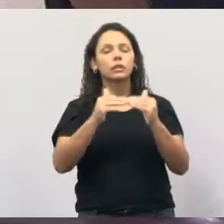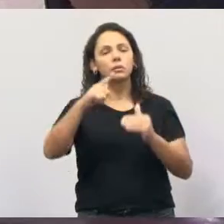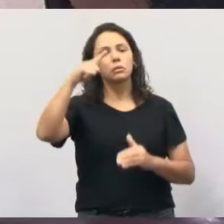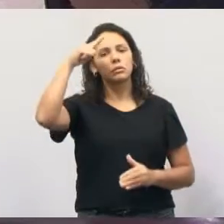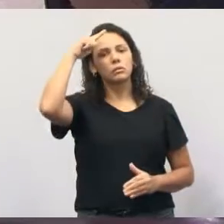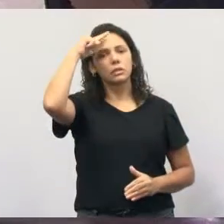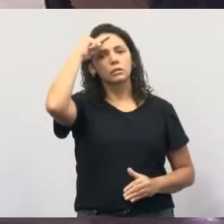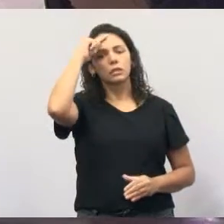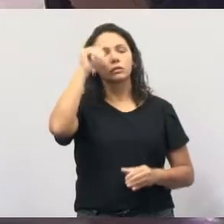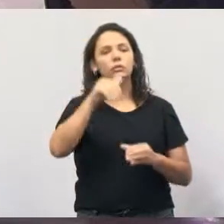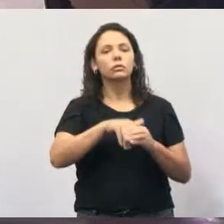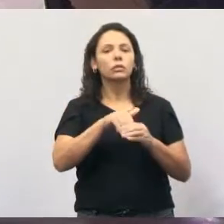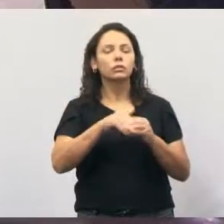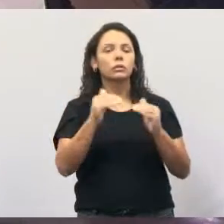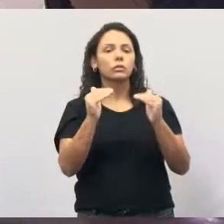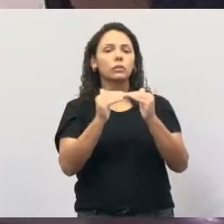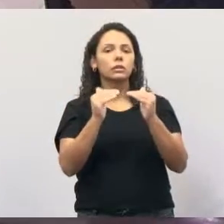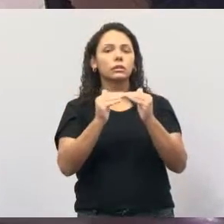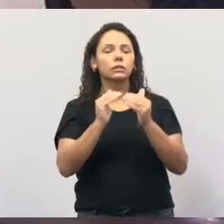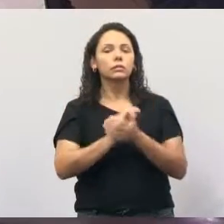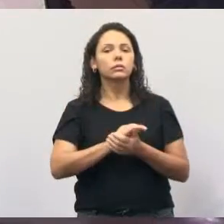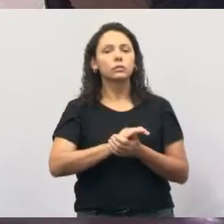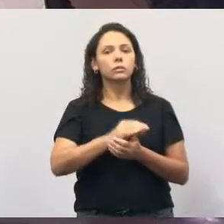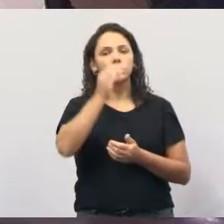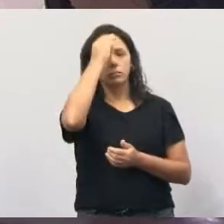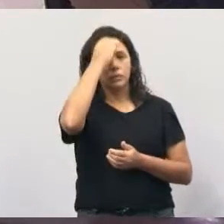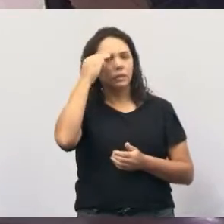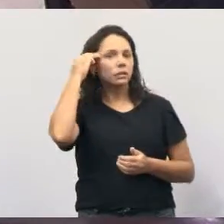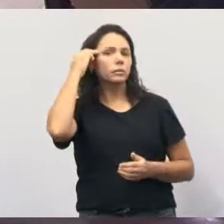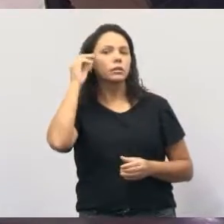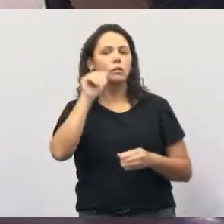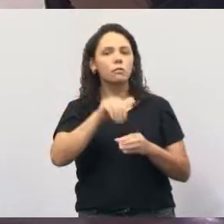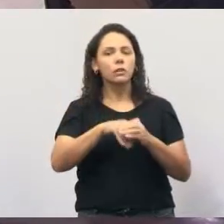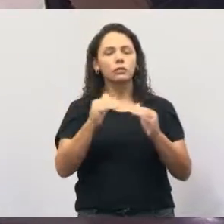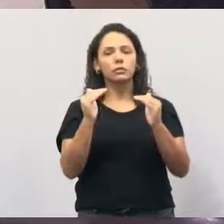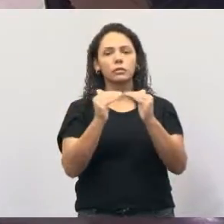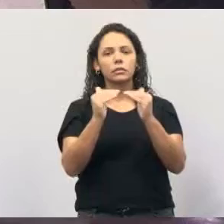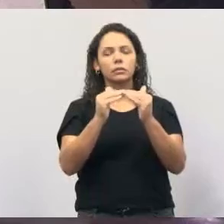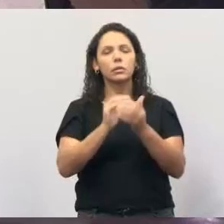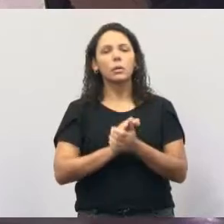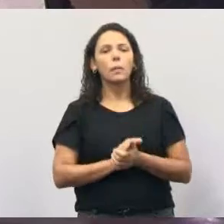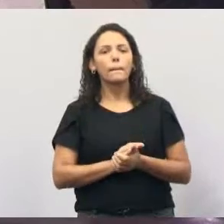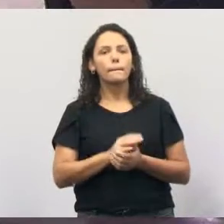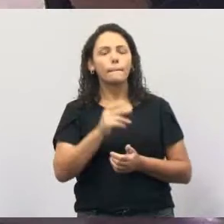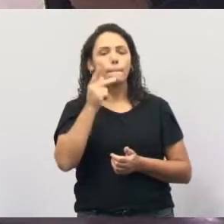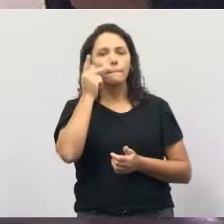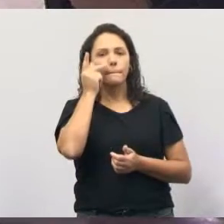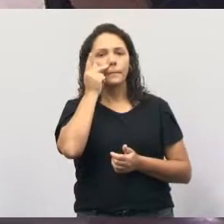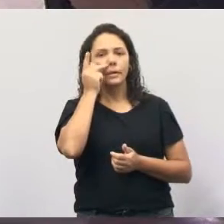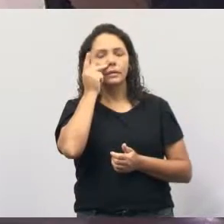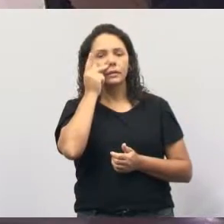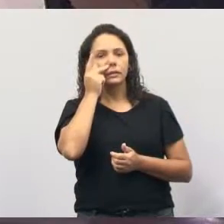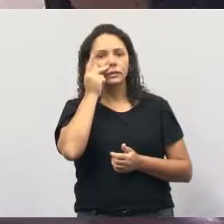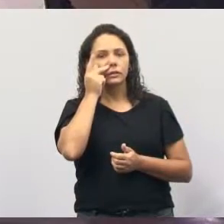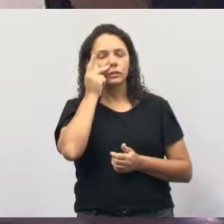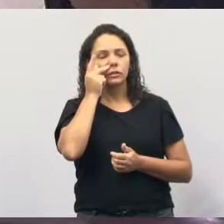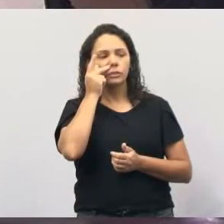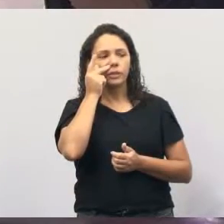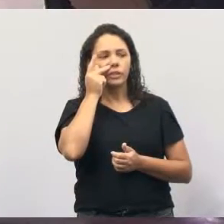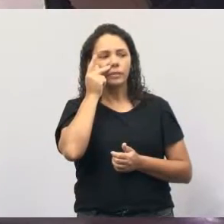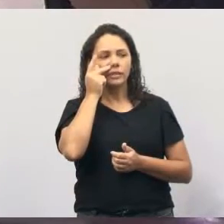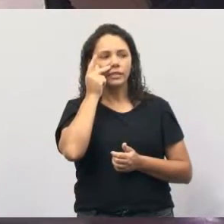Favorável. Como vota a vereadora Maria Amélia? Favorável. Como vota o vereador Paulinho do Esporte? Favorável.